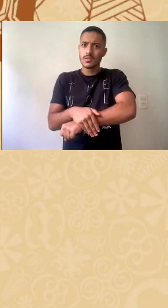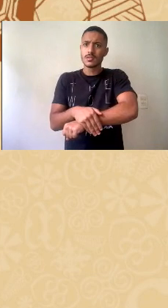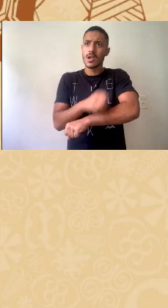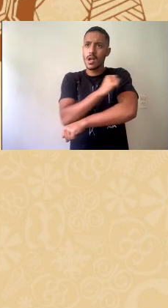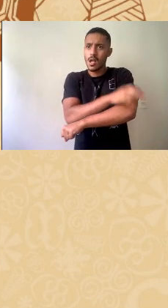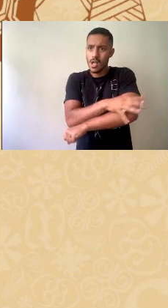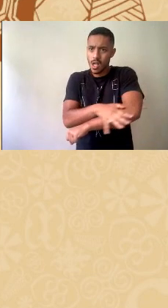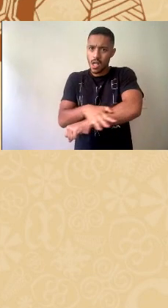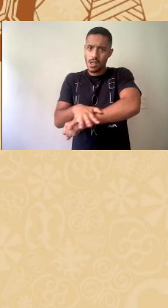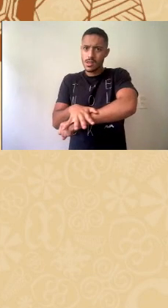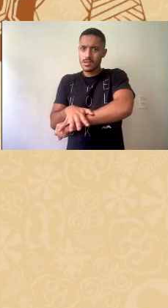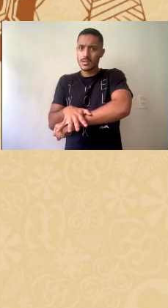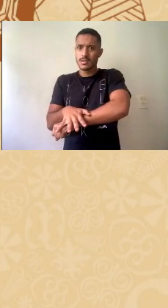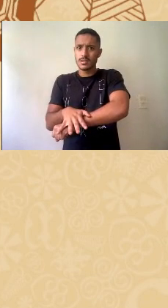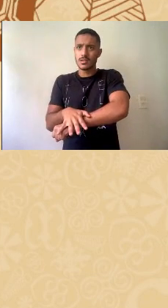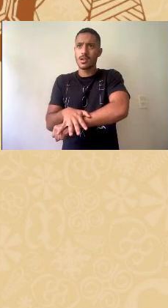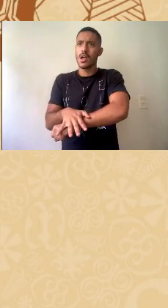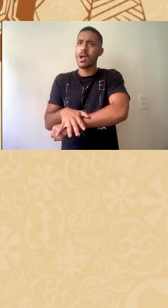é o suficiente.